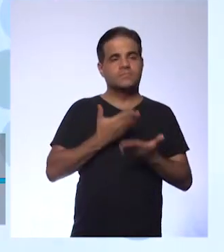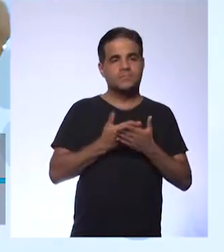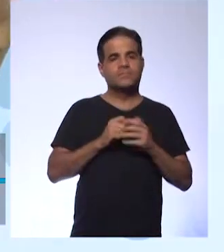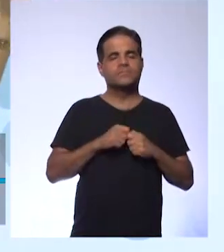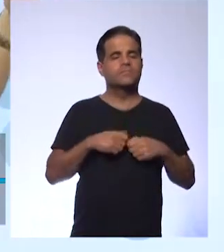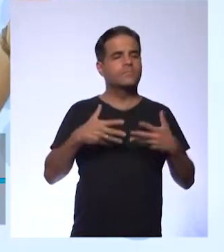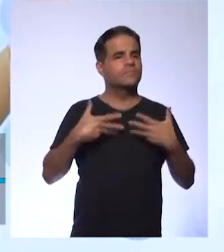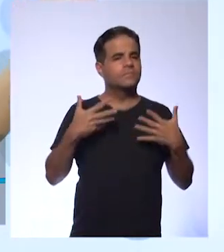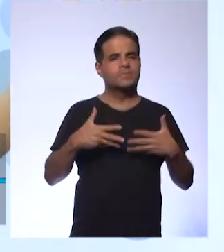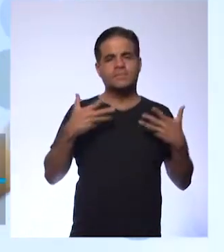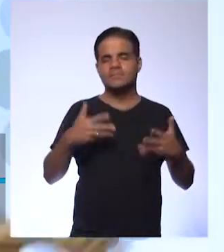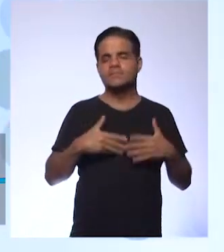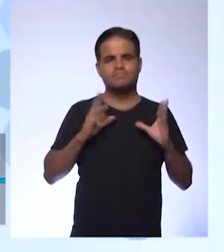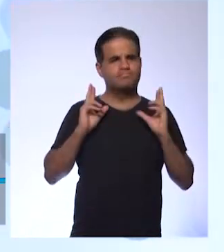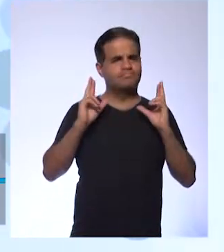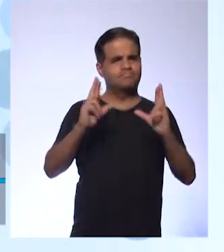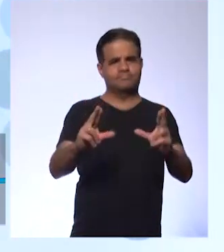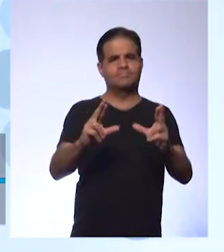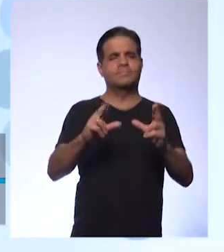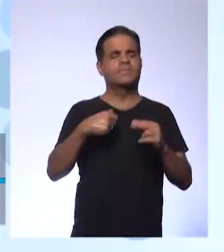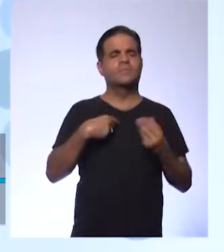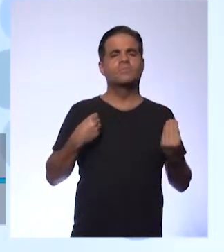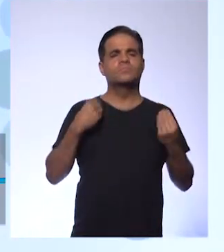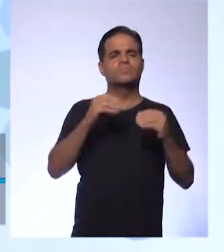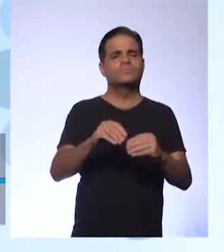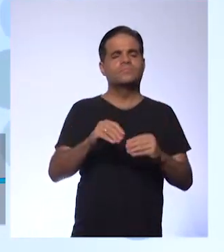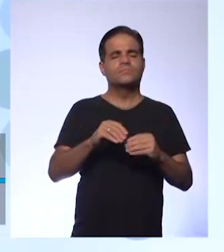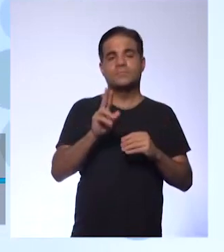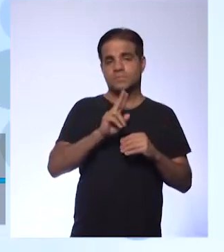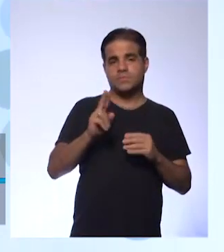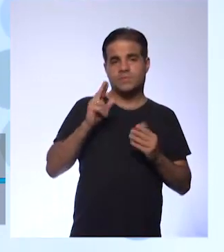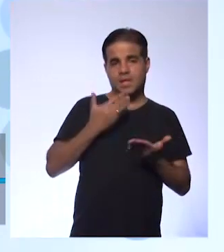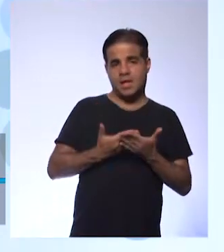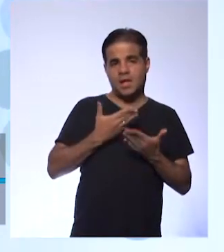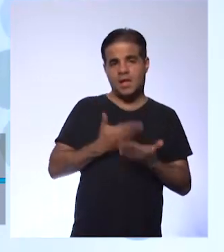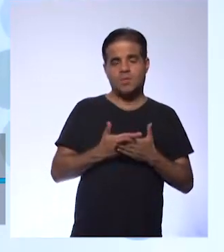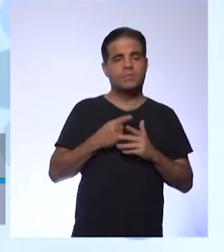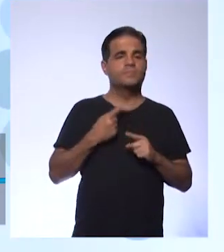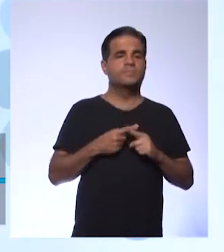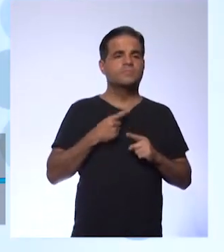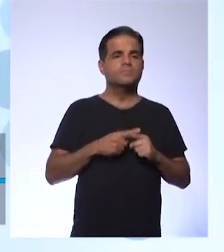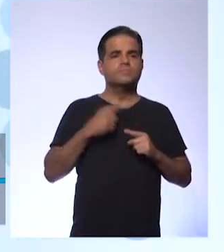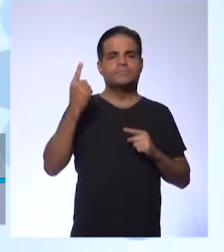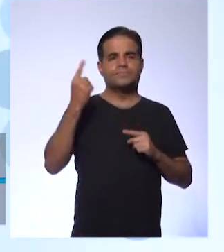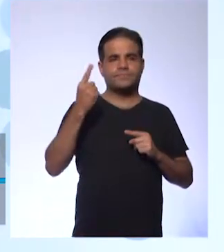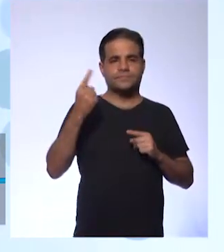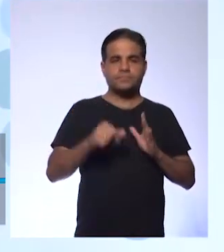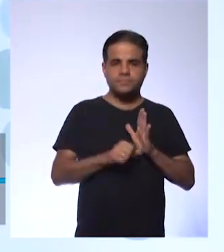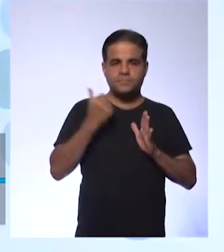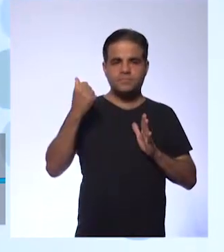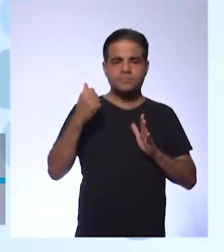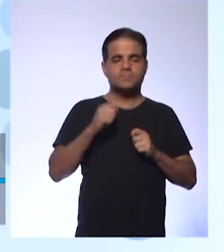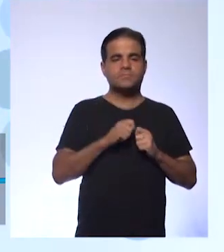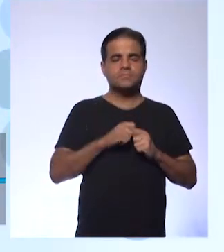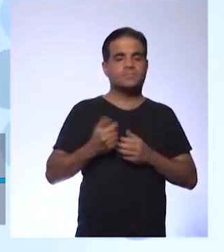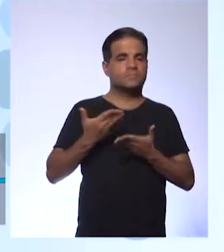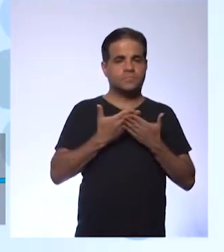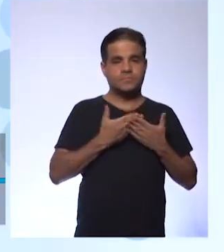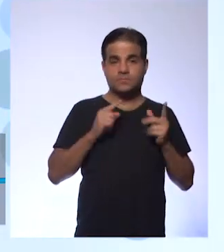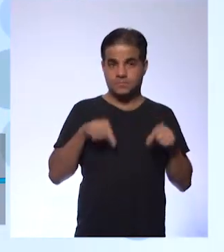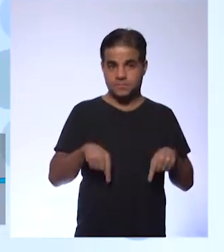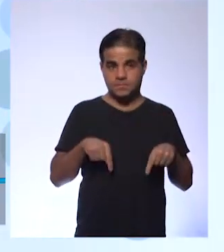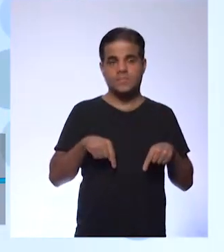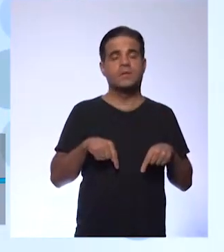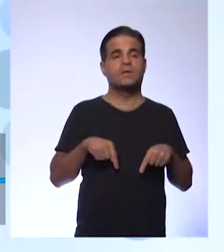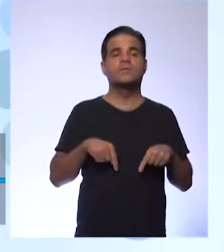Estou Tão Subordinado. Eu coloquei aquele nome na aula porque a primeira vez que a gente fez uma aula aqui, que a gente